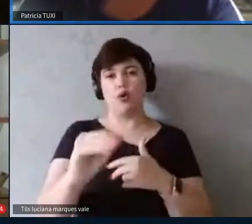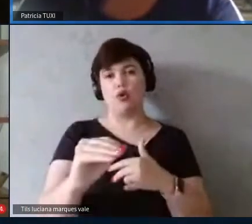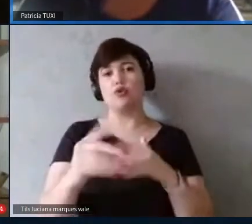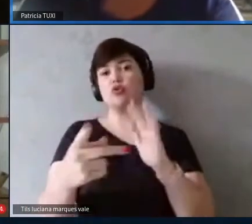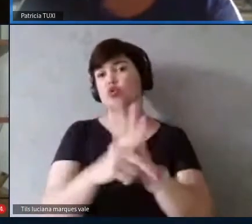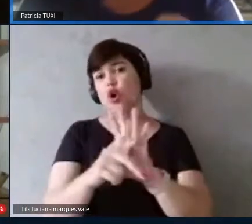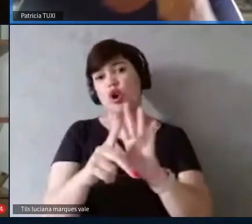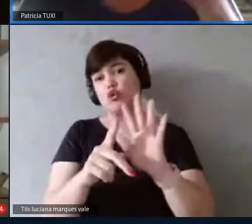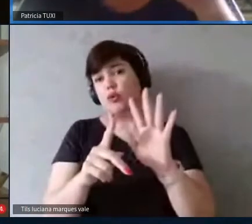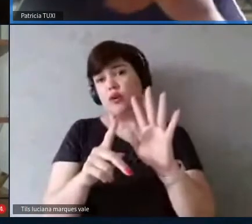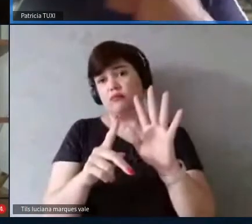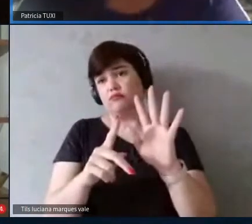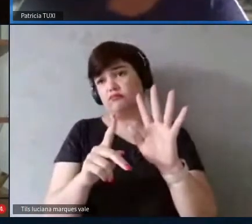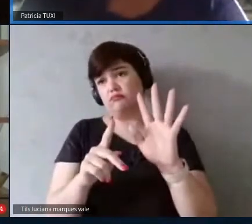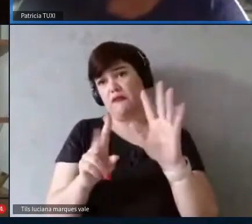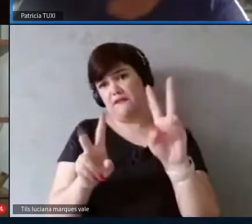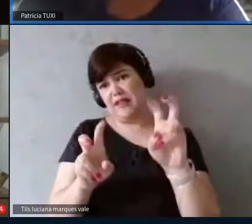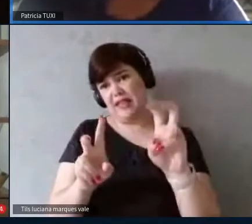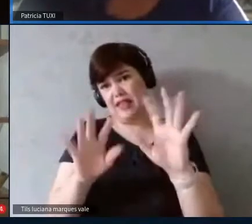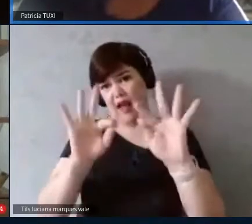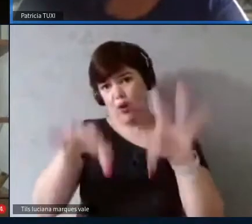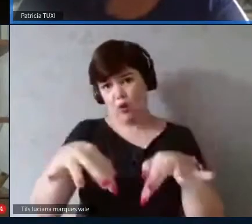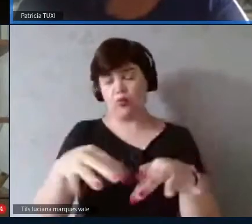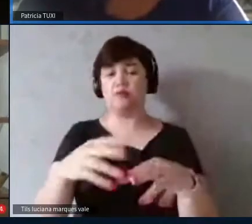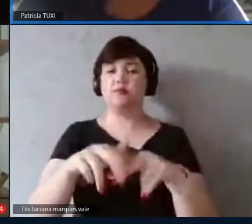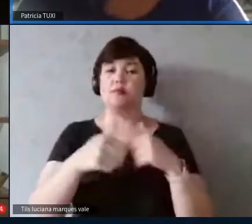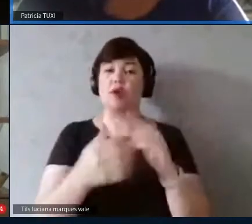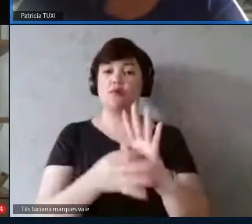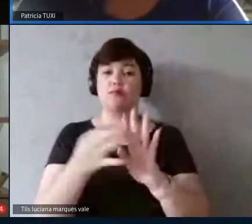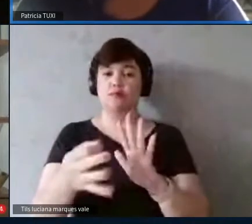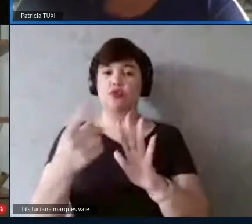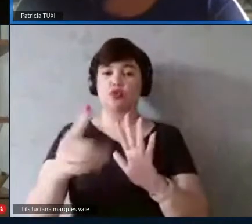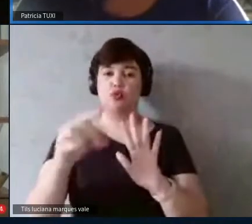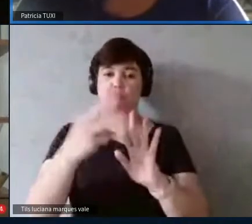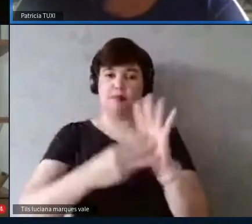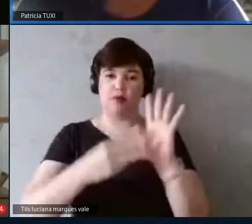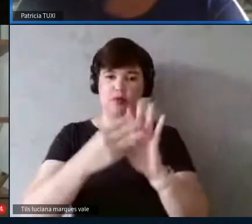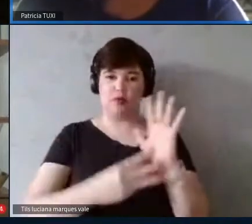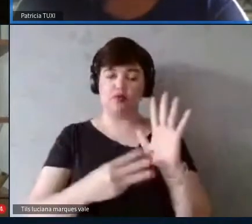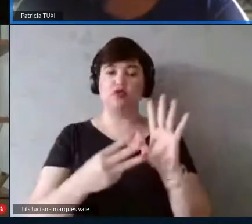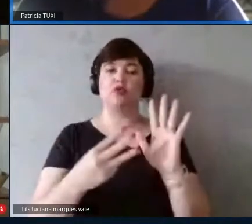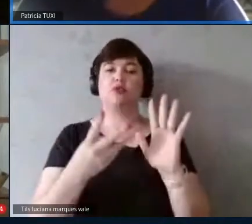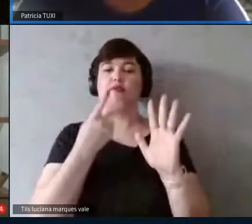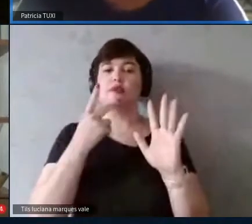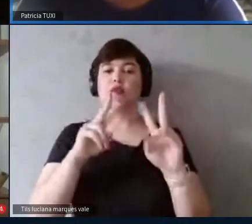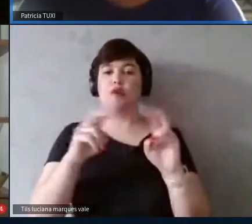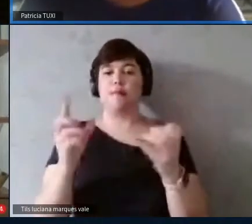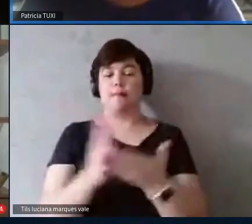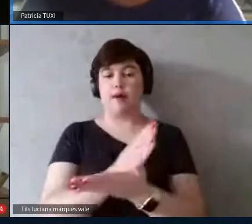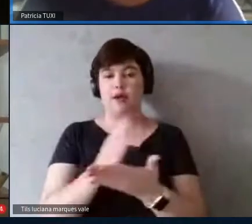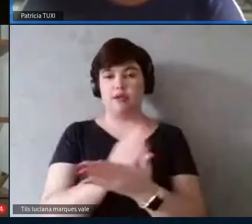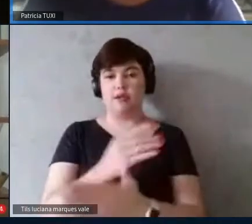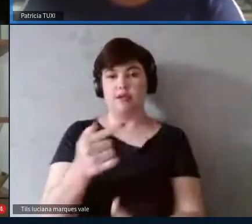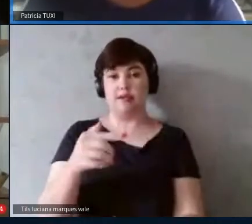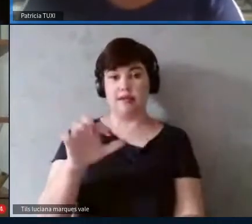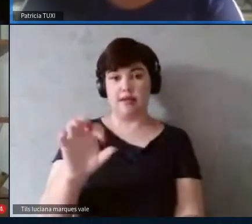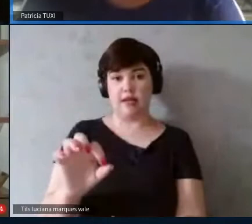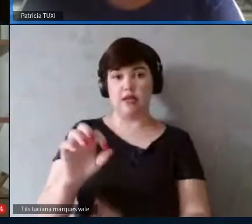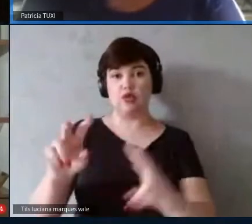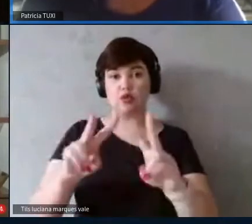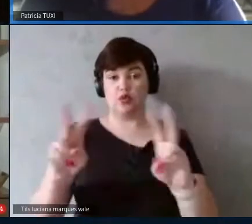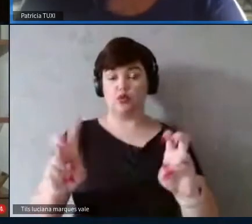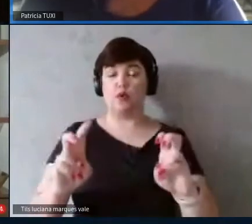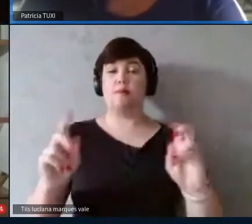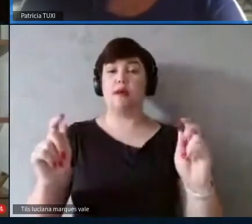suas considerações. Então, o meu relato vai, na sua metodologia, na página 70, com essas